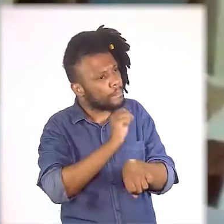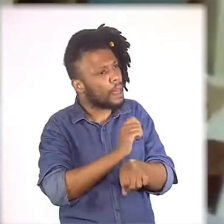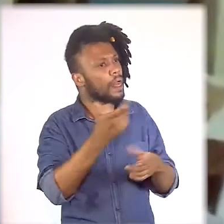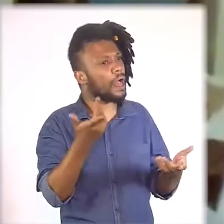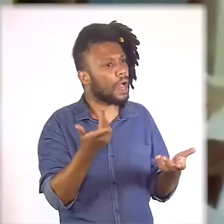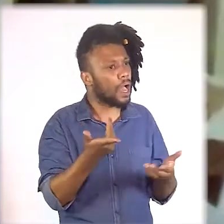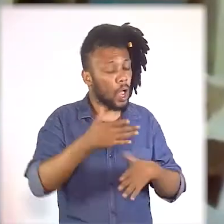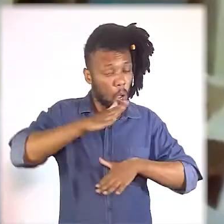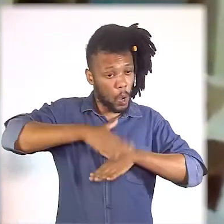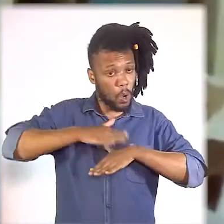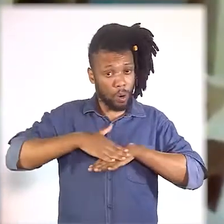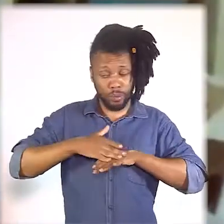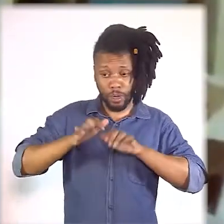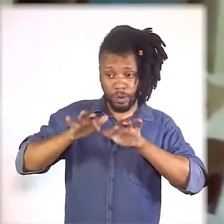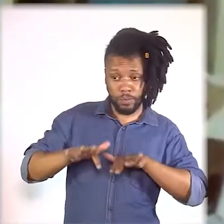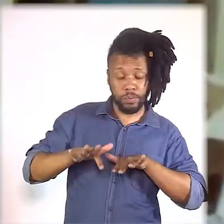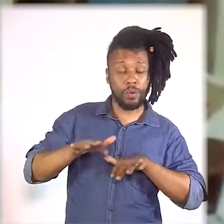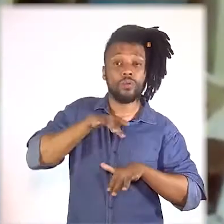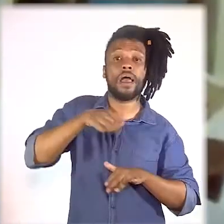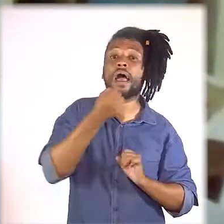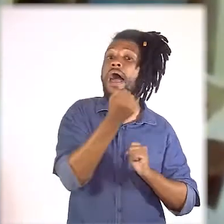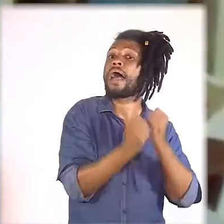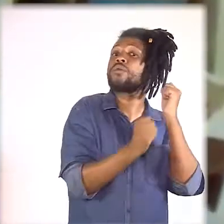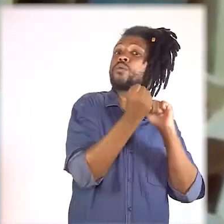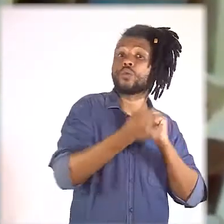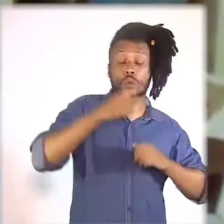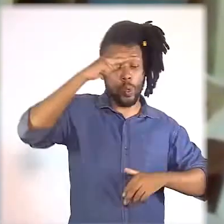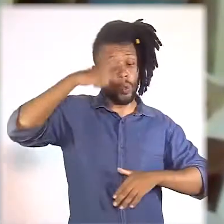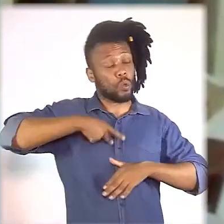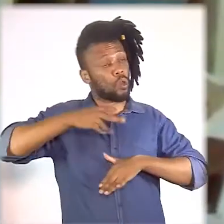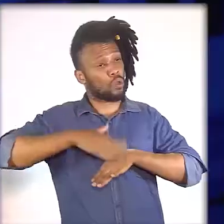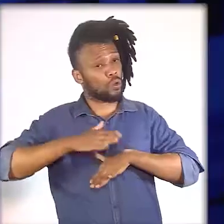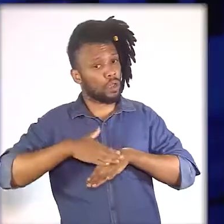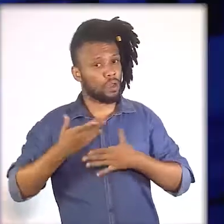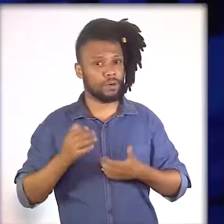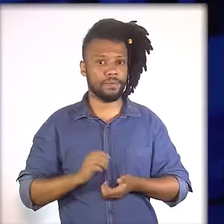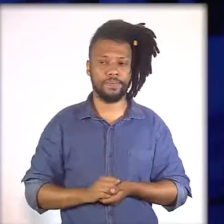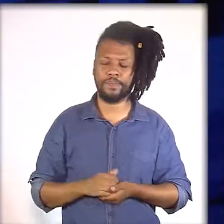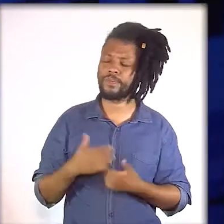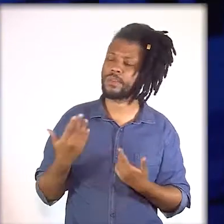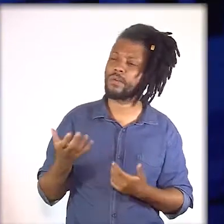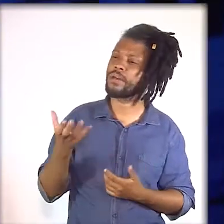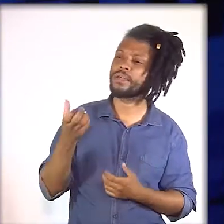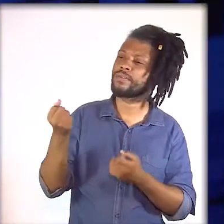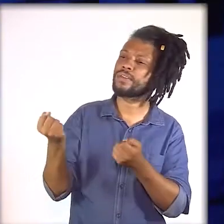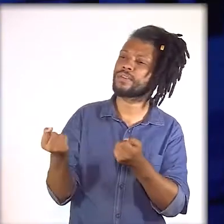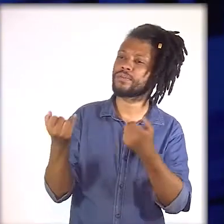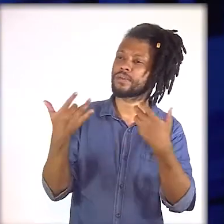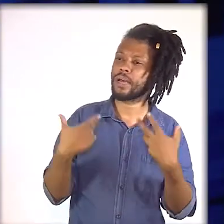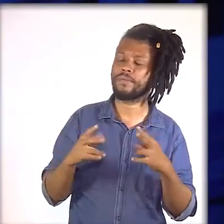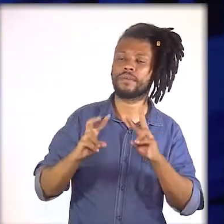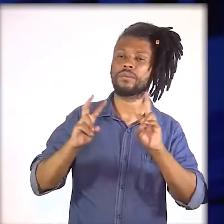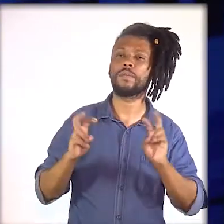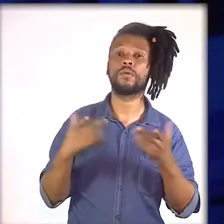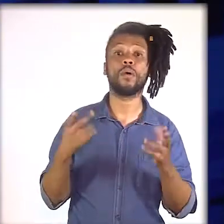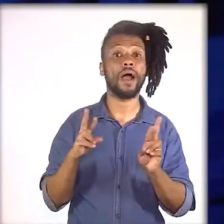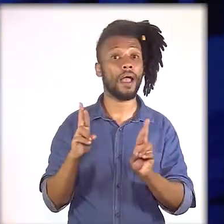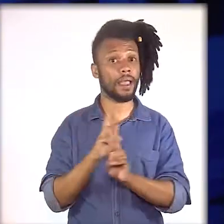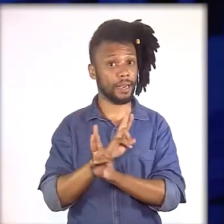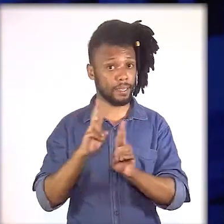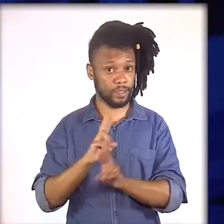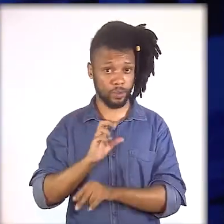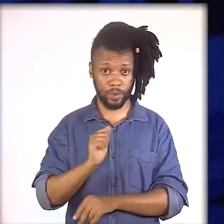Quem manda é quem está fazendo, não é a indústria. Beto, eu queria que você falasse um pouquinho assim, qual